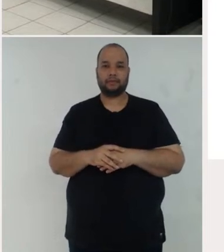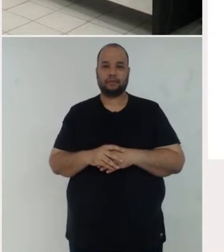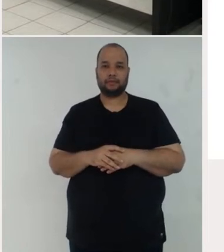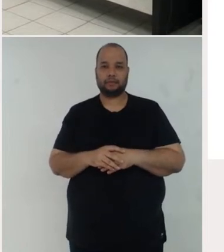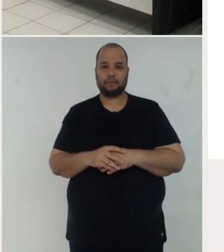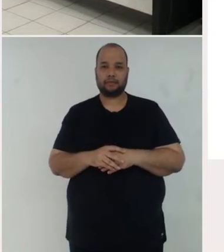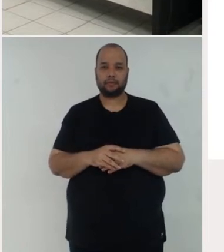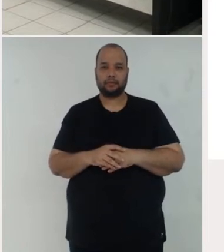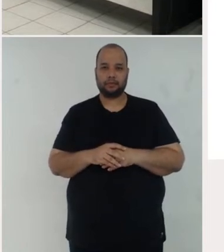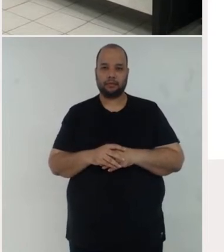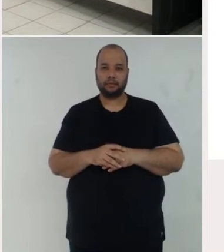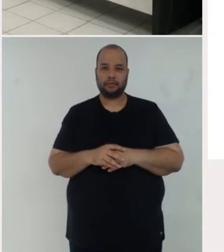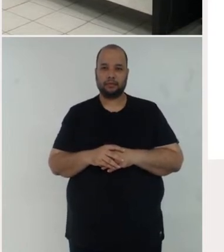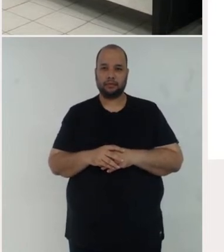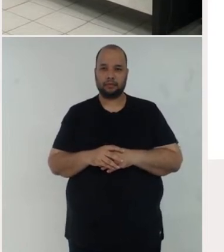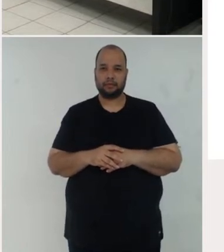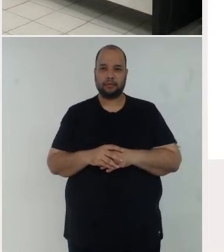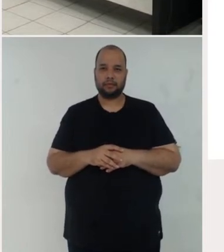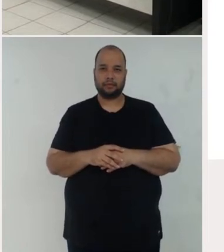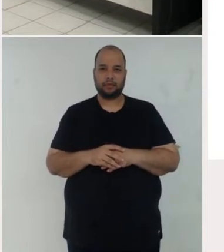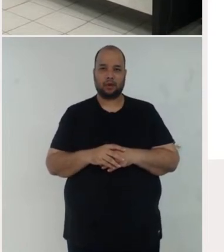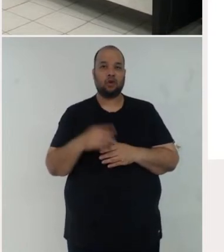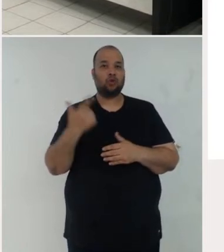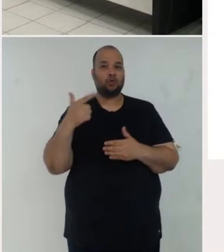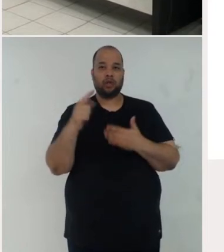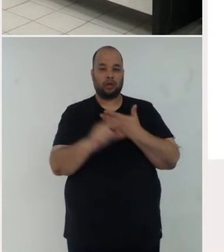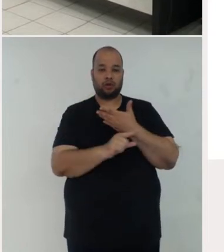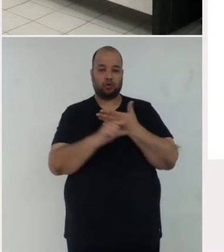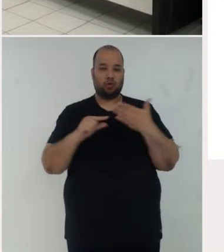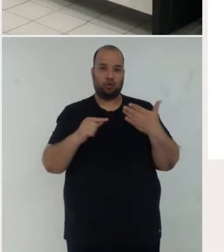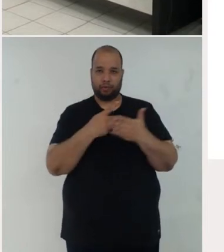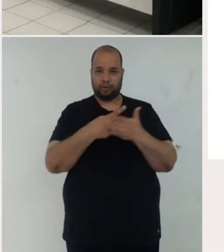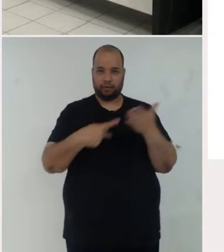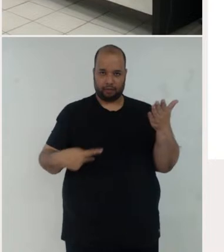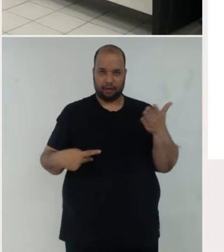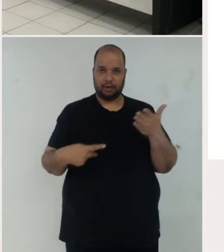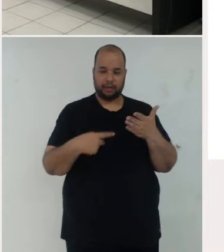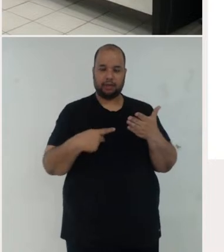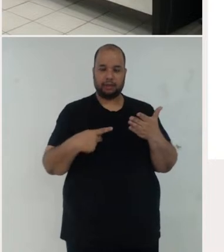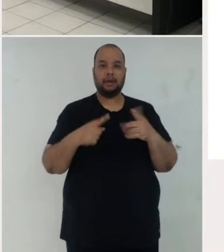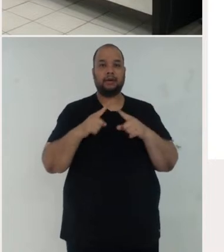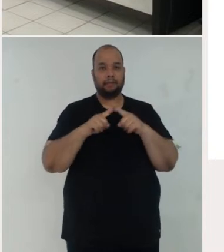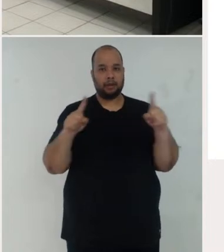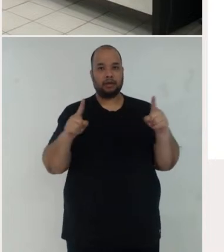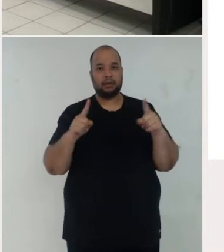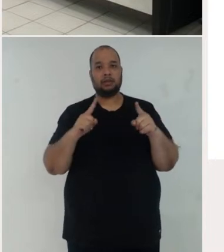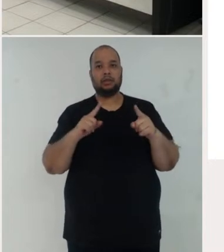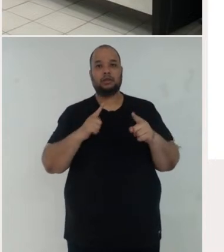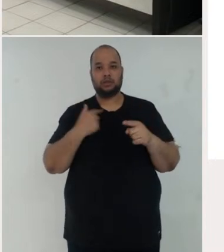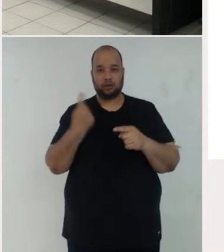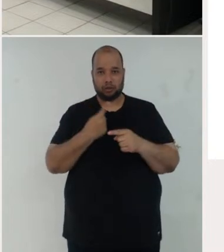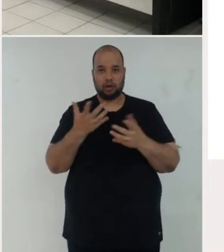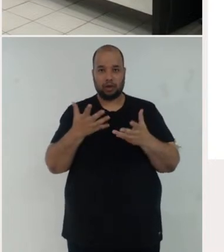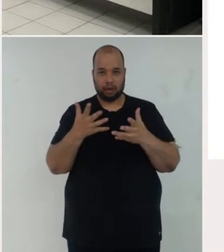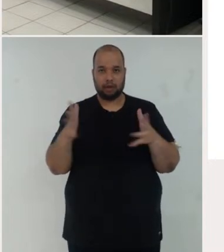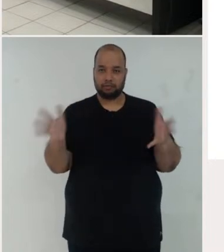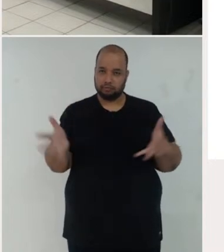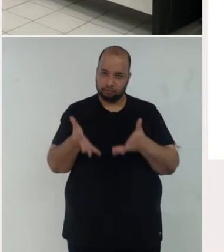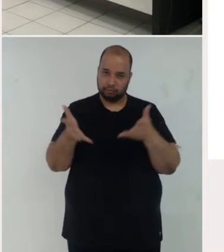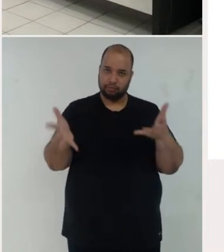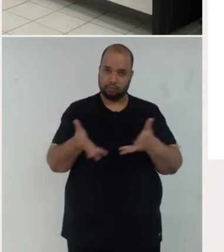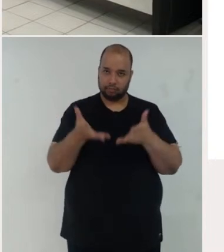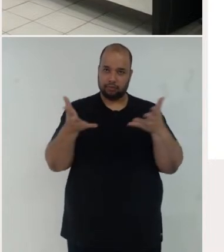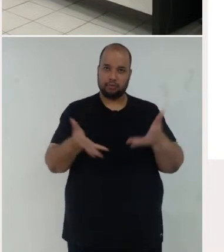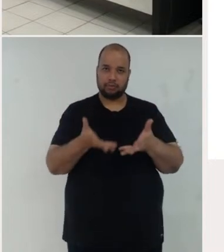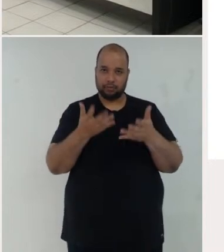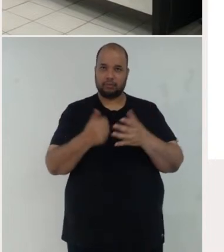ciência aberta, ela quer estimular o open review. Não sei o contrário